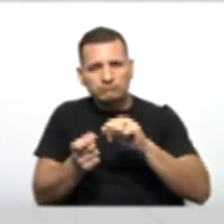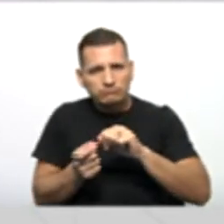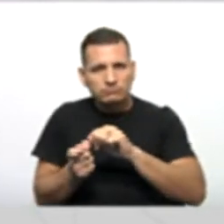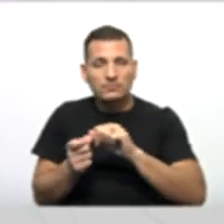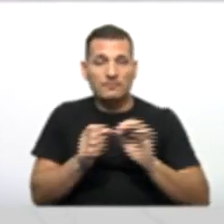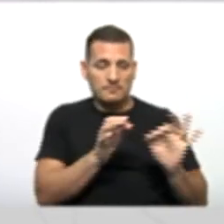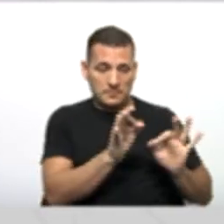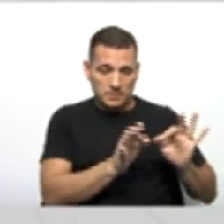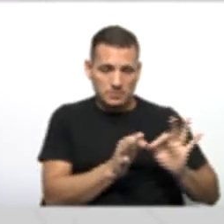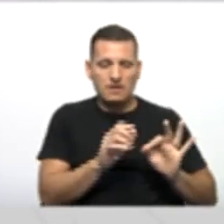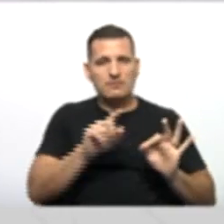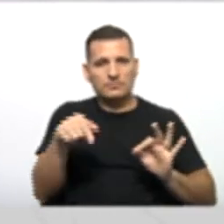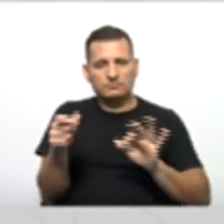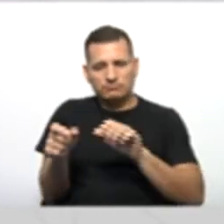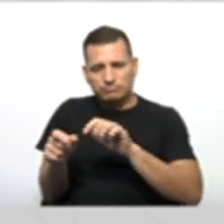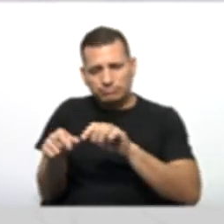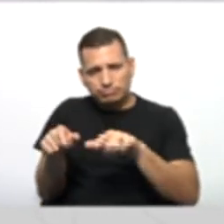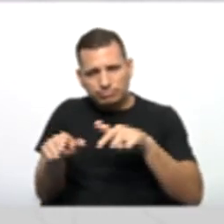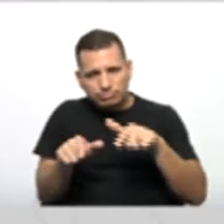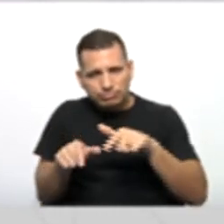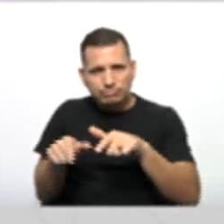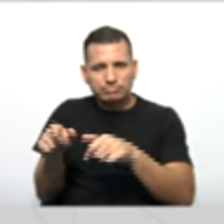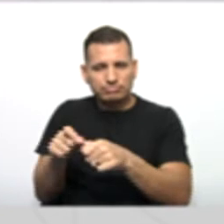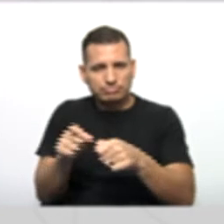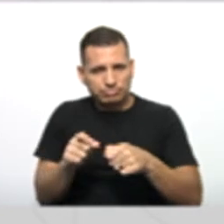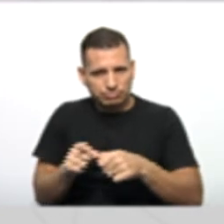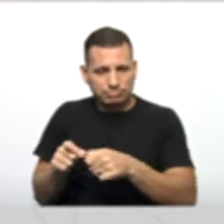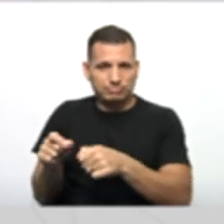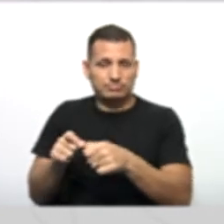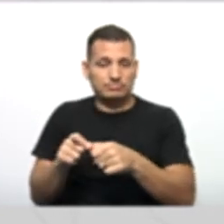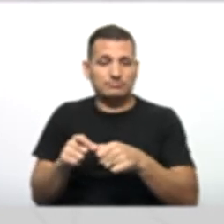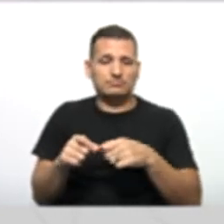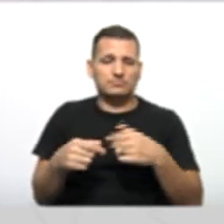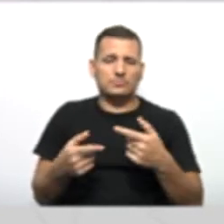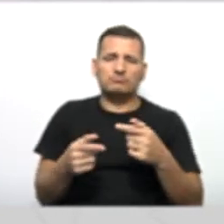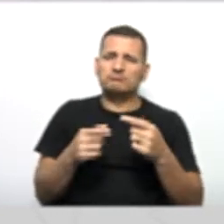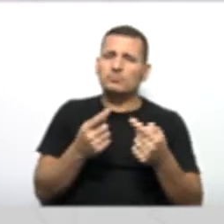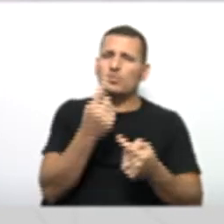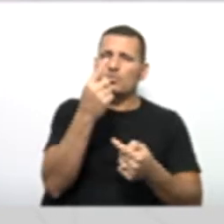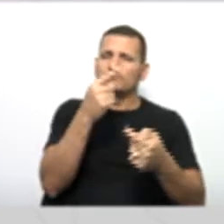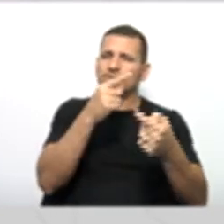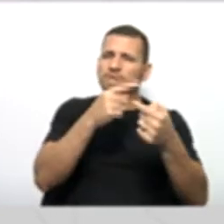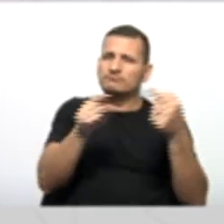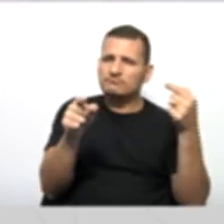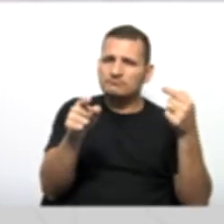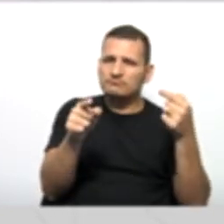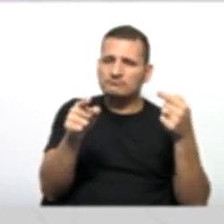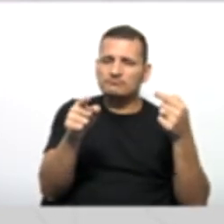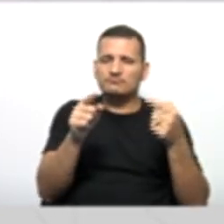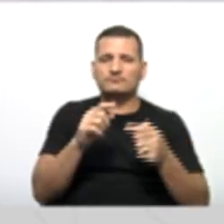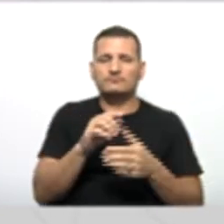no momento da execução. Então, realmente, aí a única alternativa que não se encaixa dentro dos